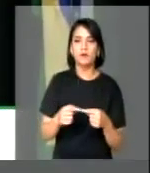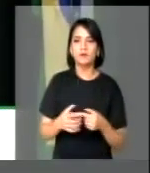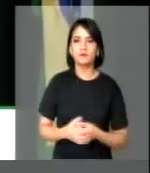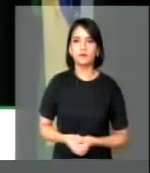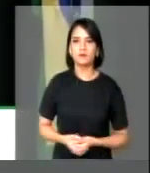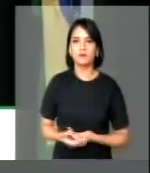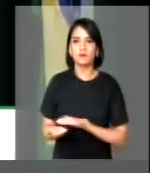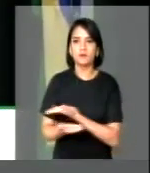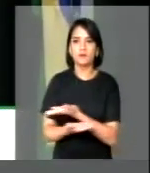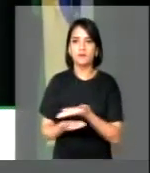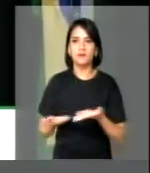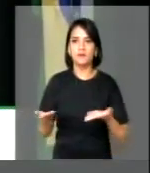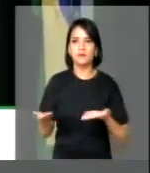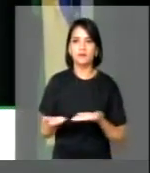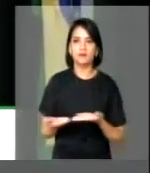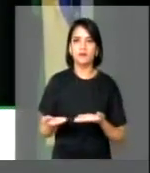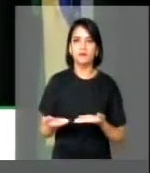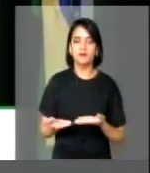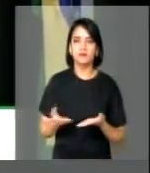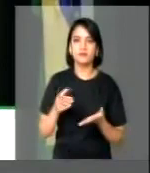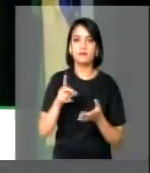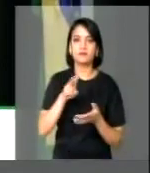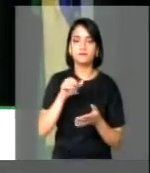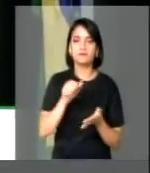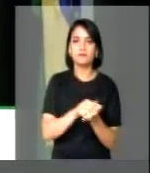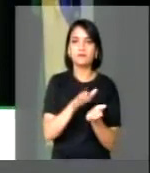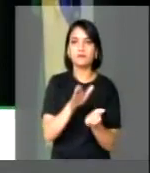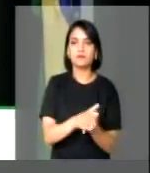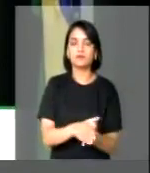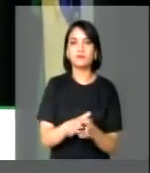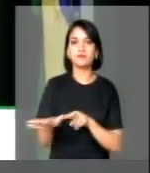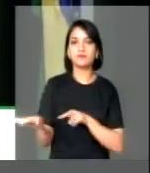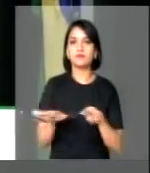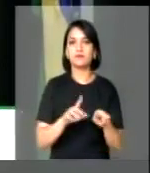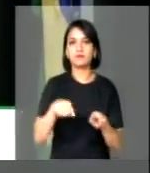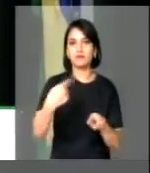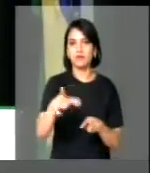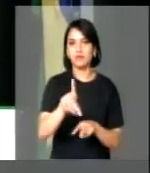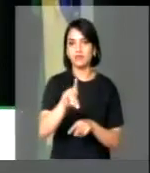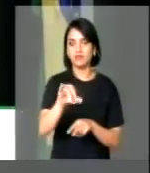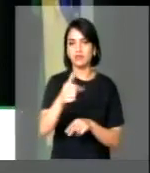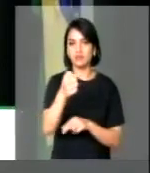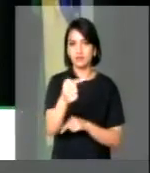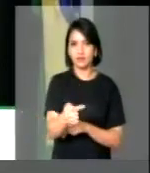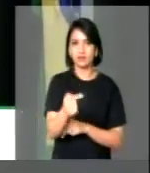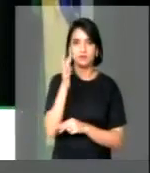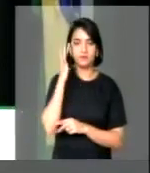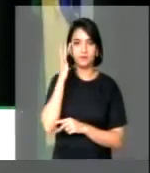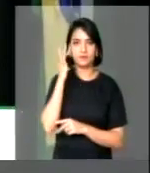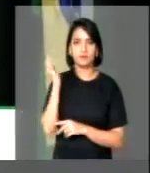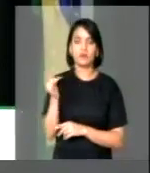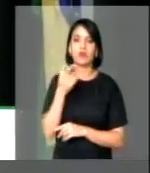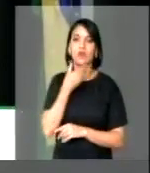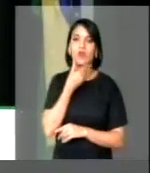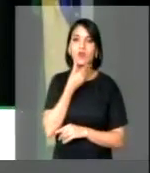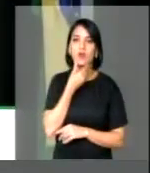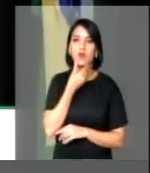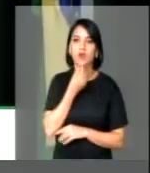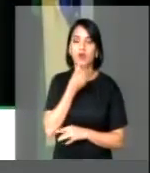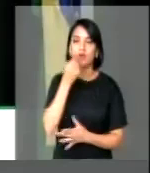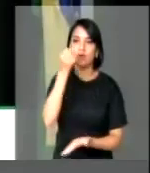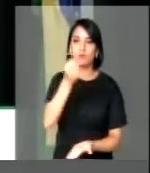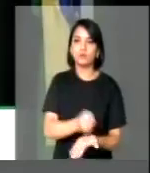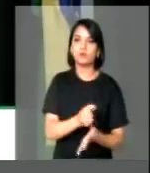Justiça, deve ser homologado somente na próxima semana, dia 7. O desembargador